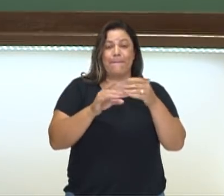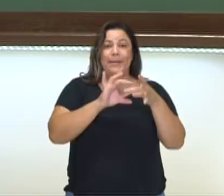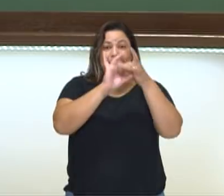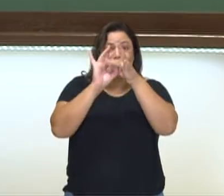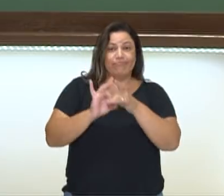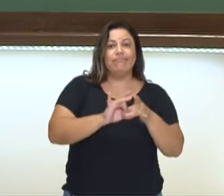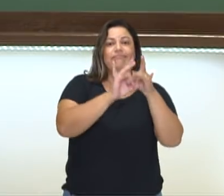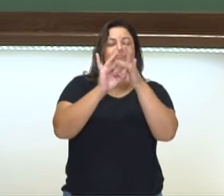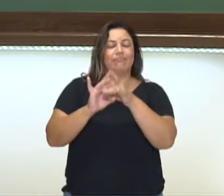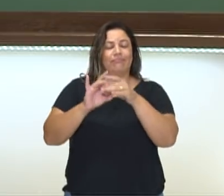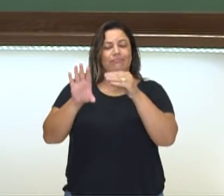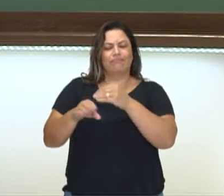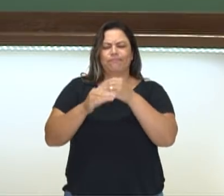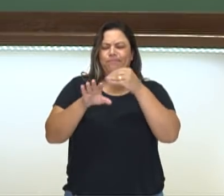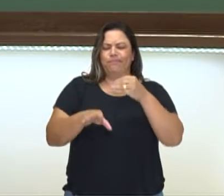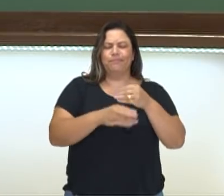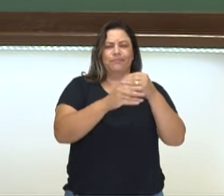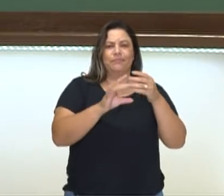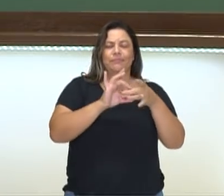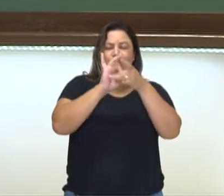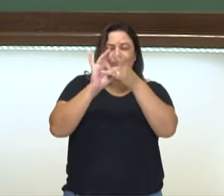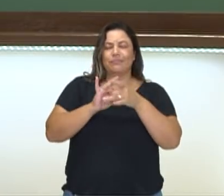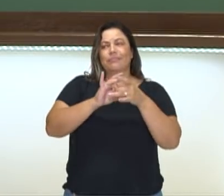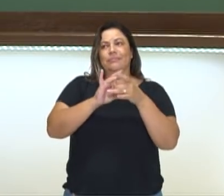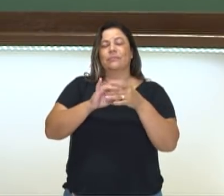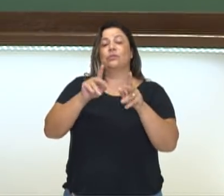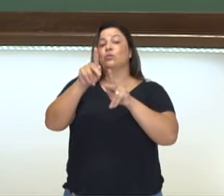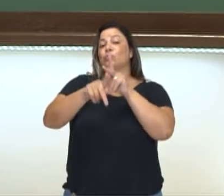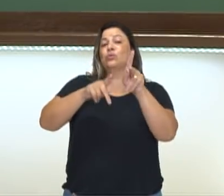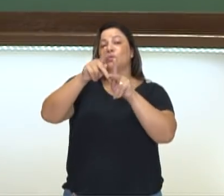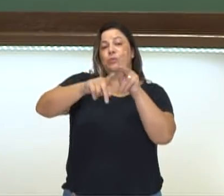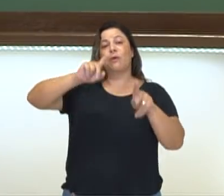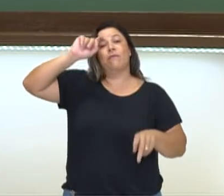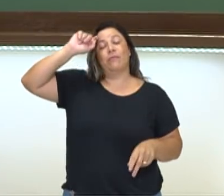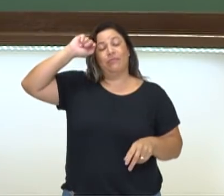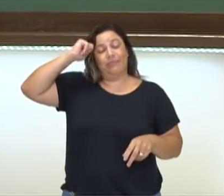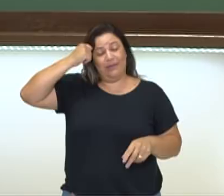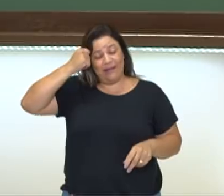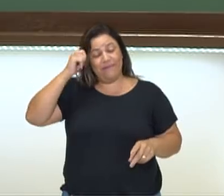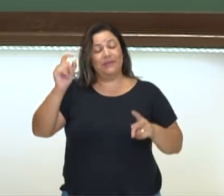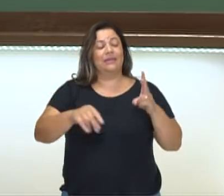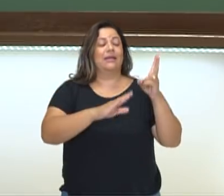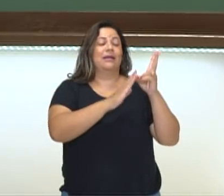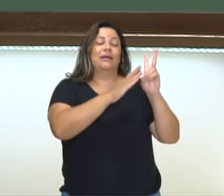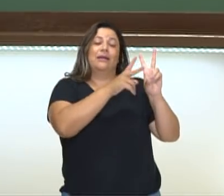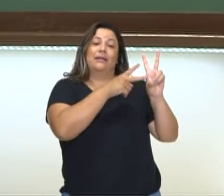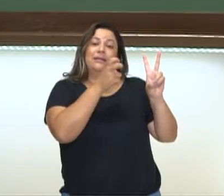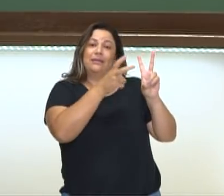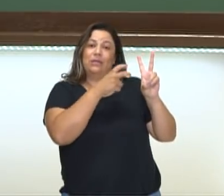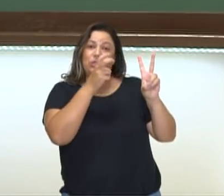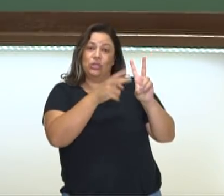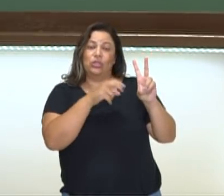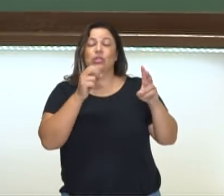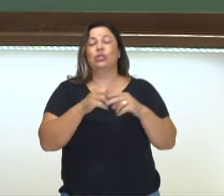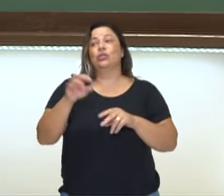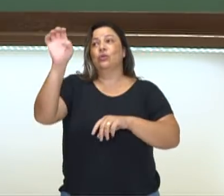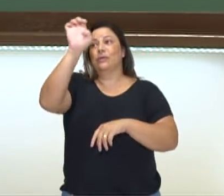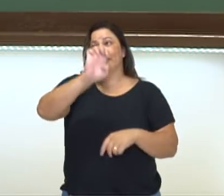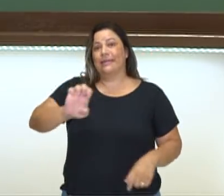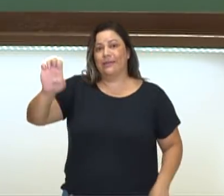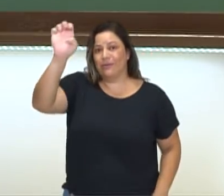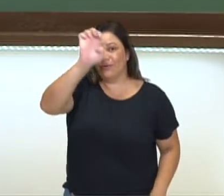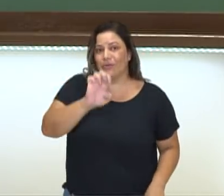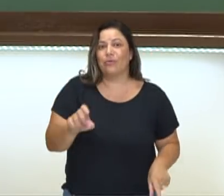é composta de elementos dos povos indígenas, africanos, europeus, no caso do catolicismo cristão e do próprio cristianismo, e